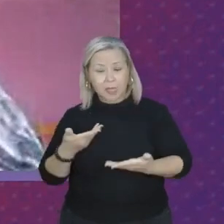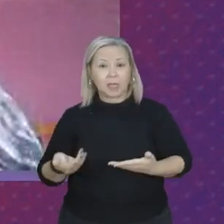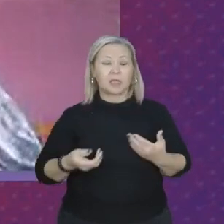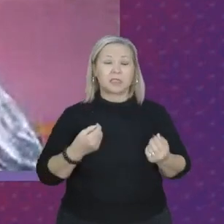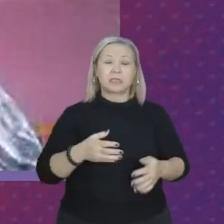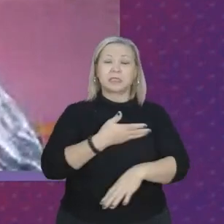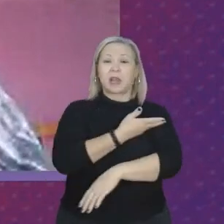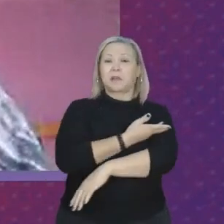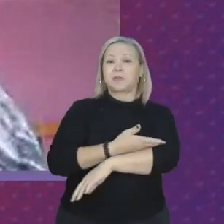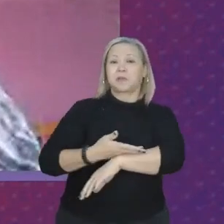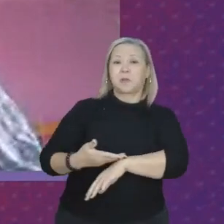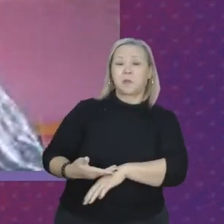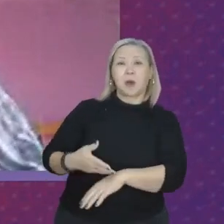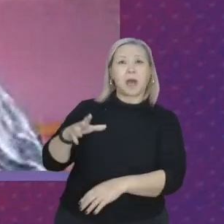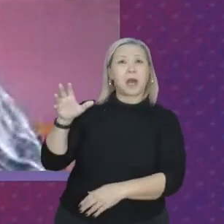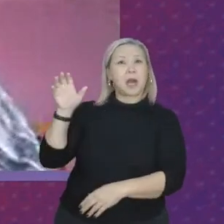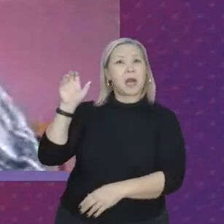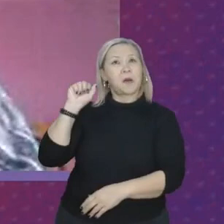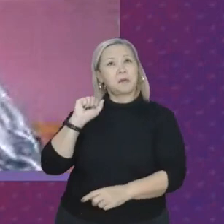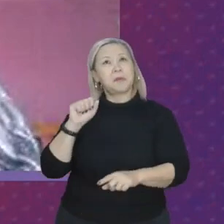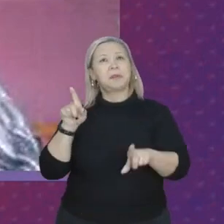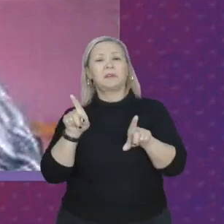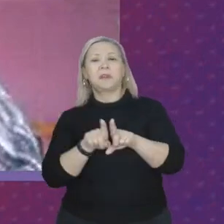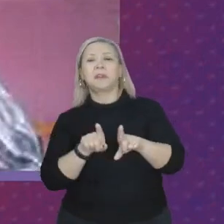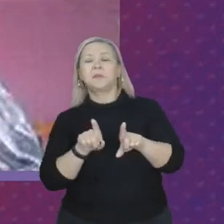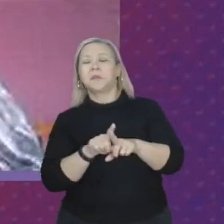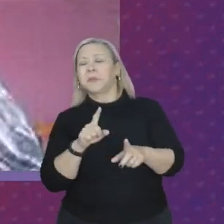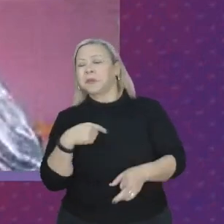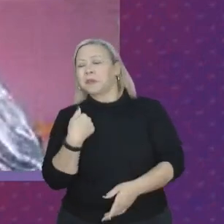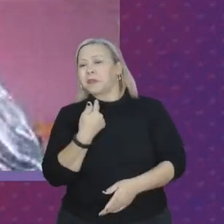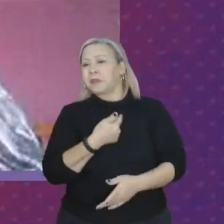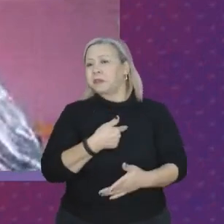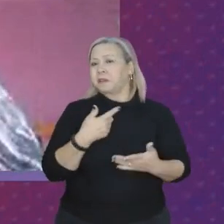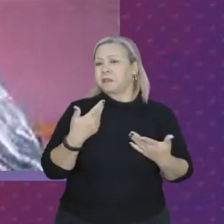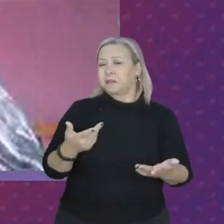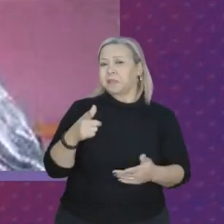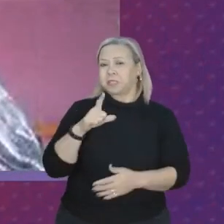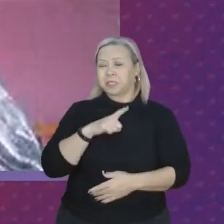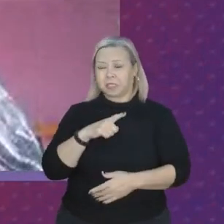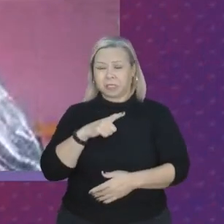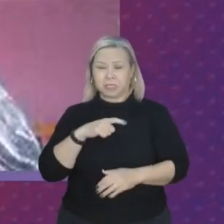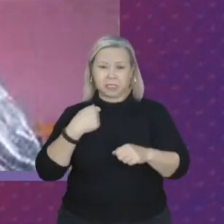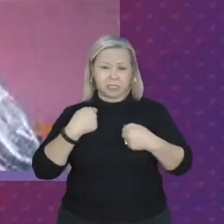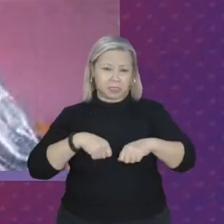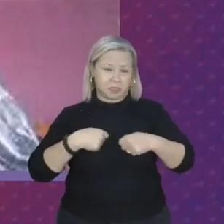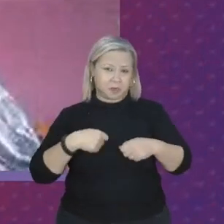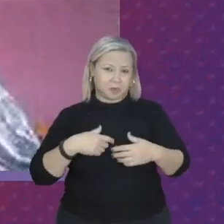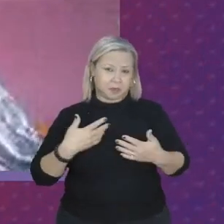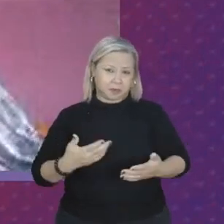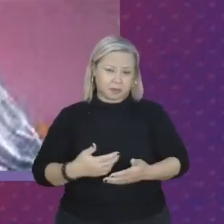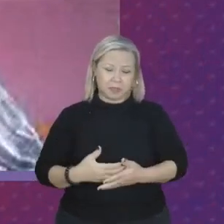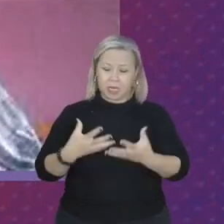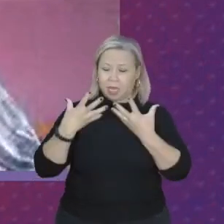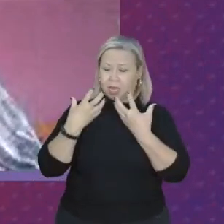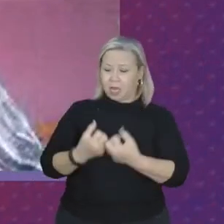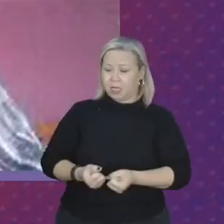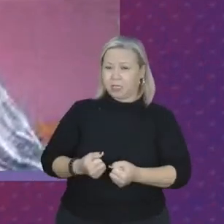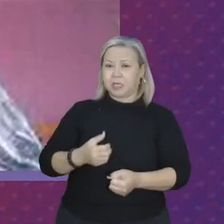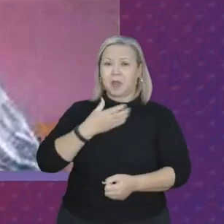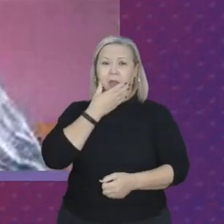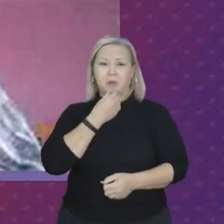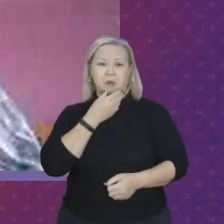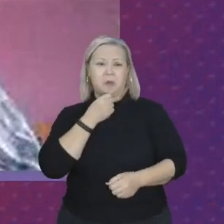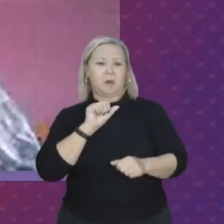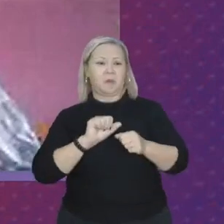acostumada, né, a ouvir que é assim mesmo e que a gente tem que aceitar que o homem haja